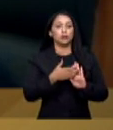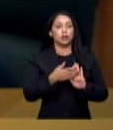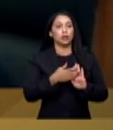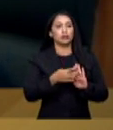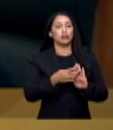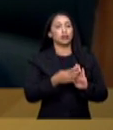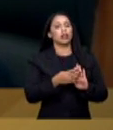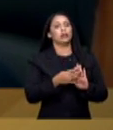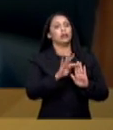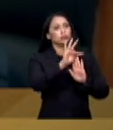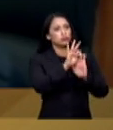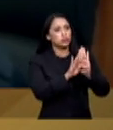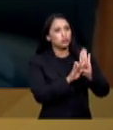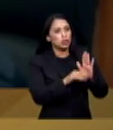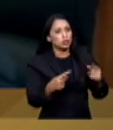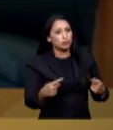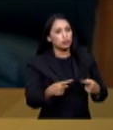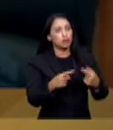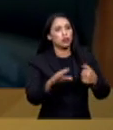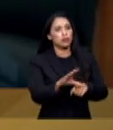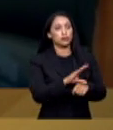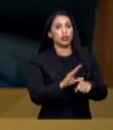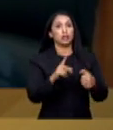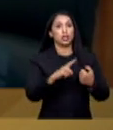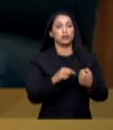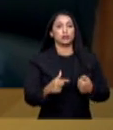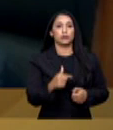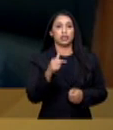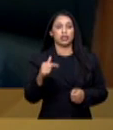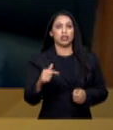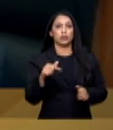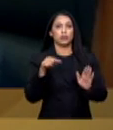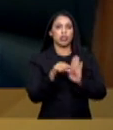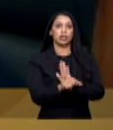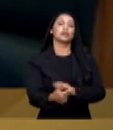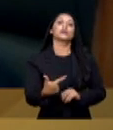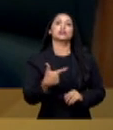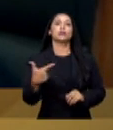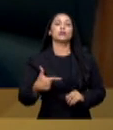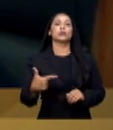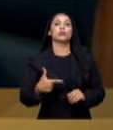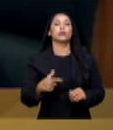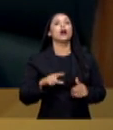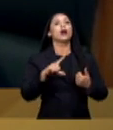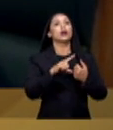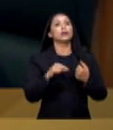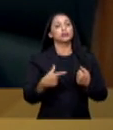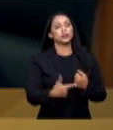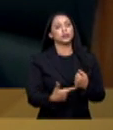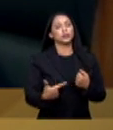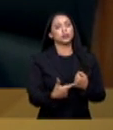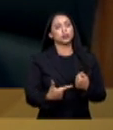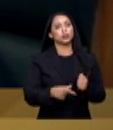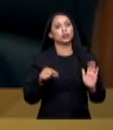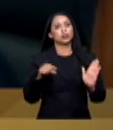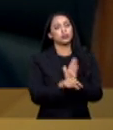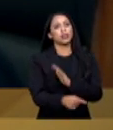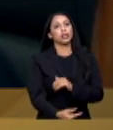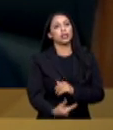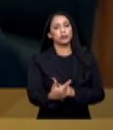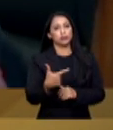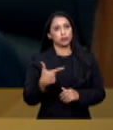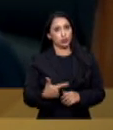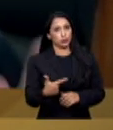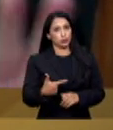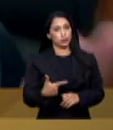interpretação conforme tanto ao artigo 7º, parágrafo 2º, quanto ao artigo 22º, parágrafo